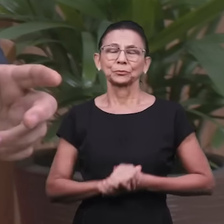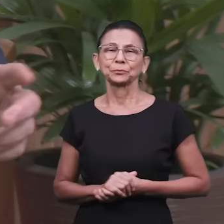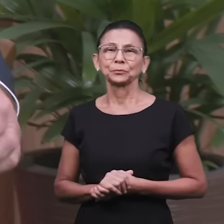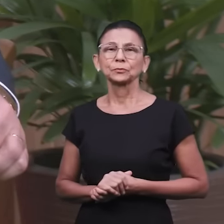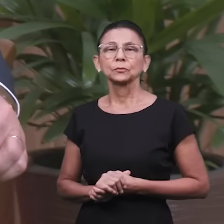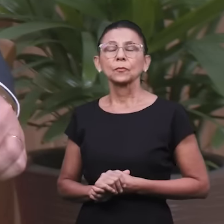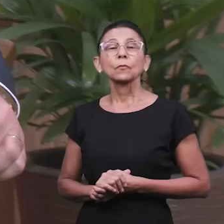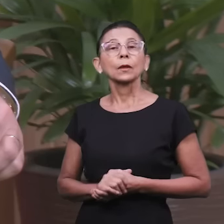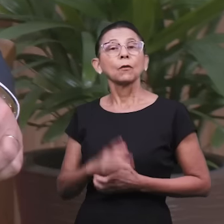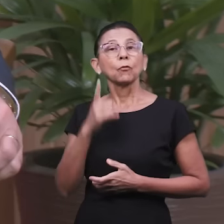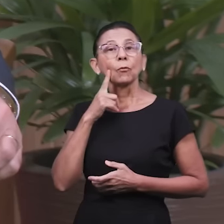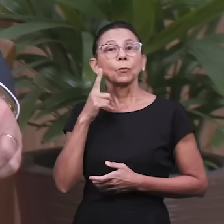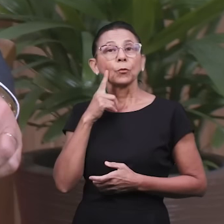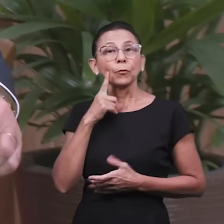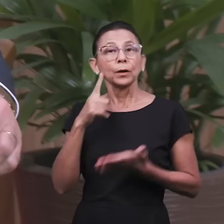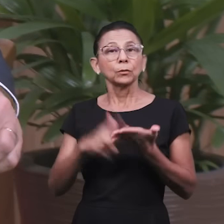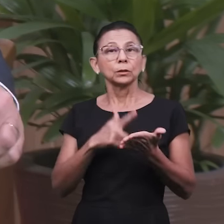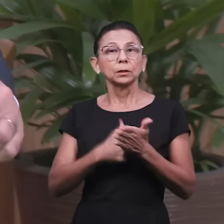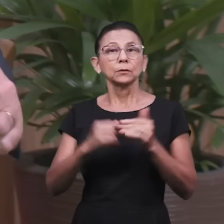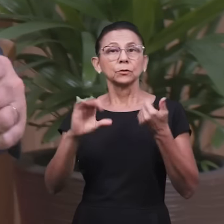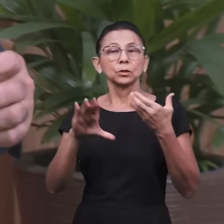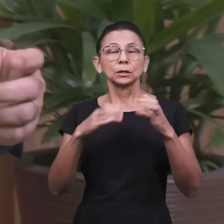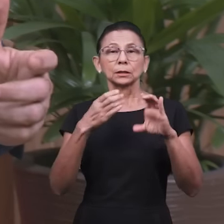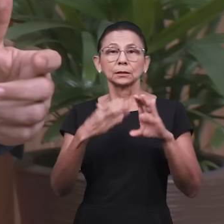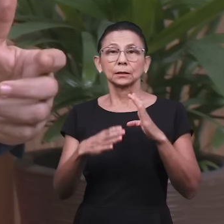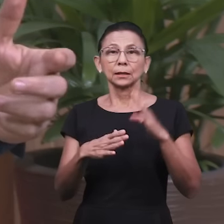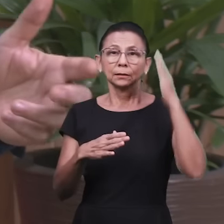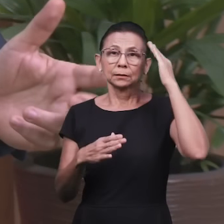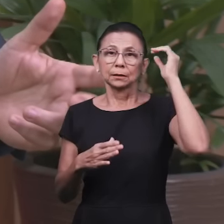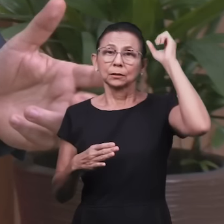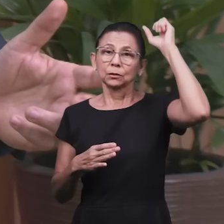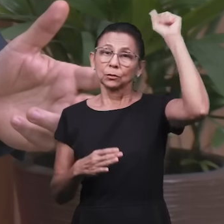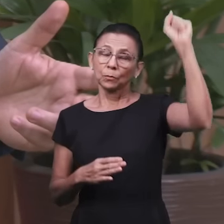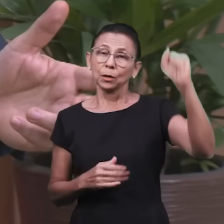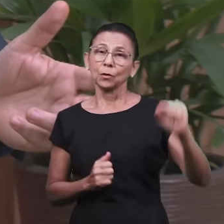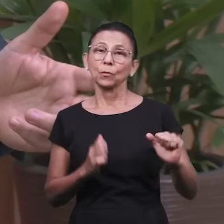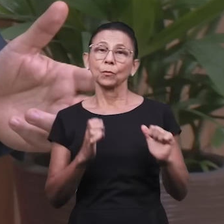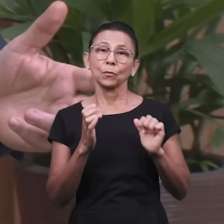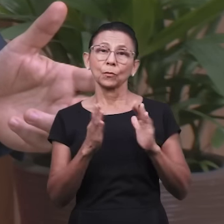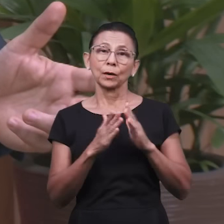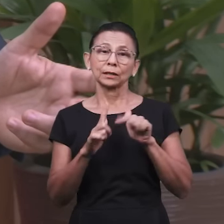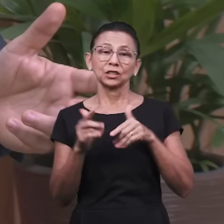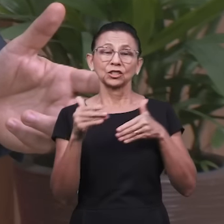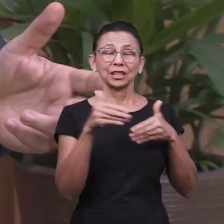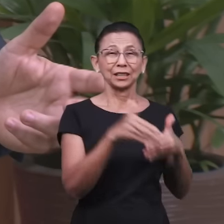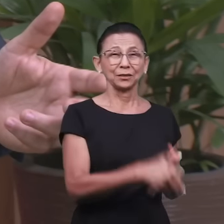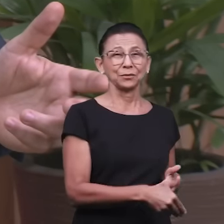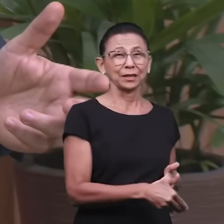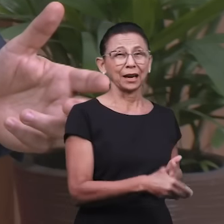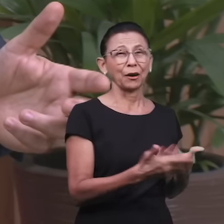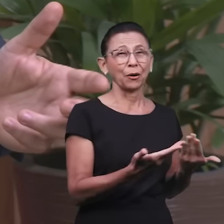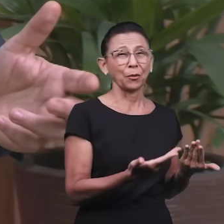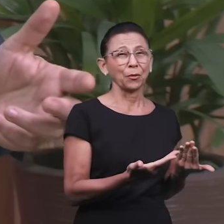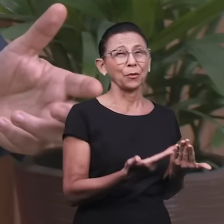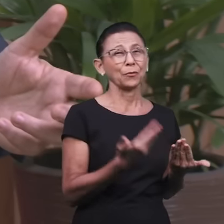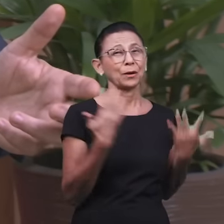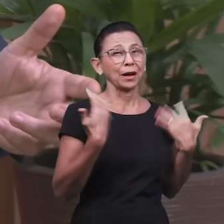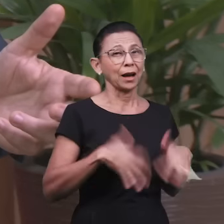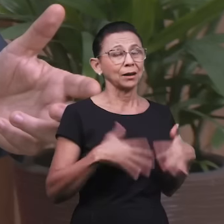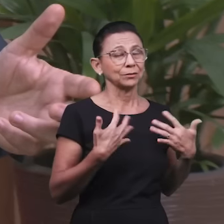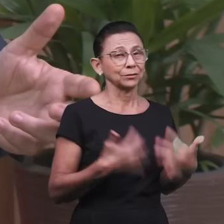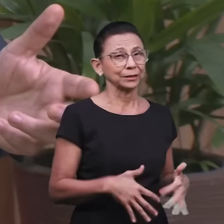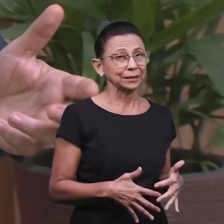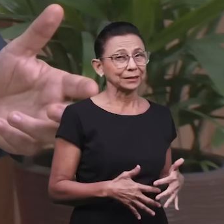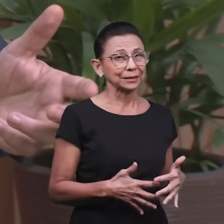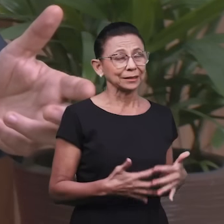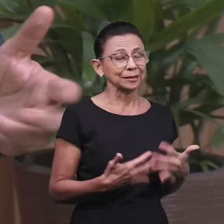conversar sobre o livro de Cantares de Salomão, o desespero tardio da igreja infiel e seu triste testemunho